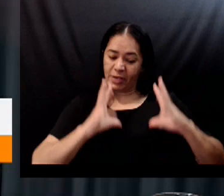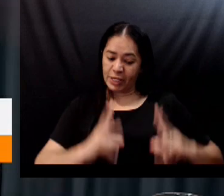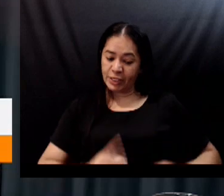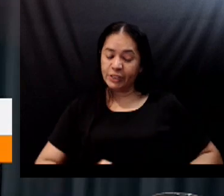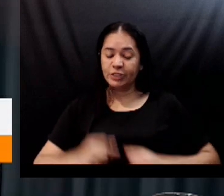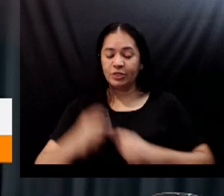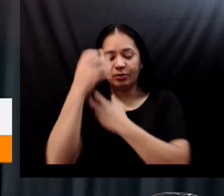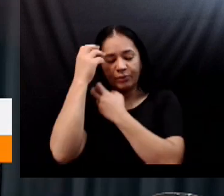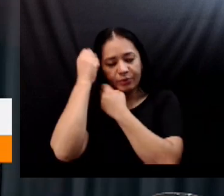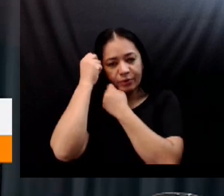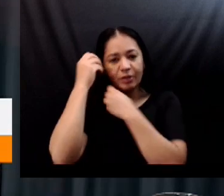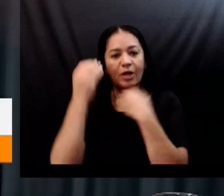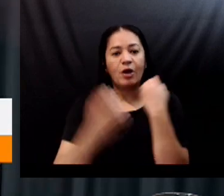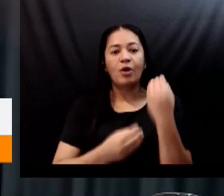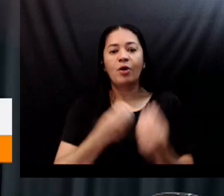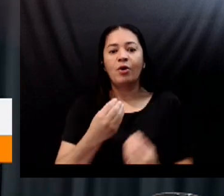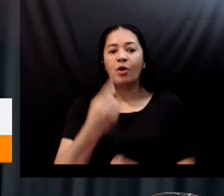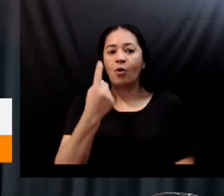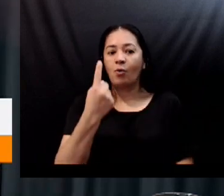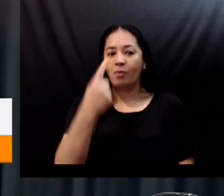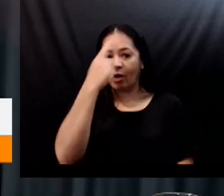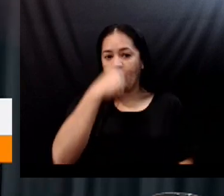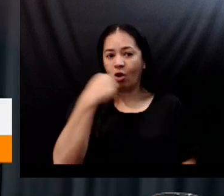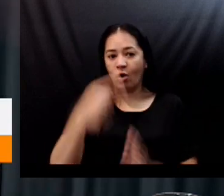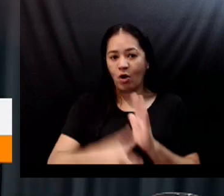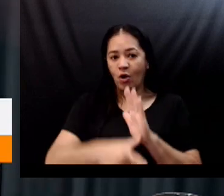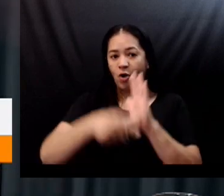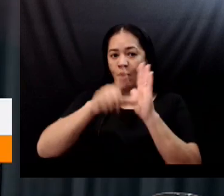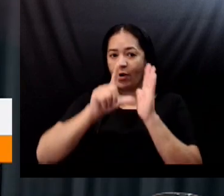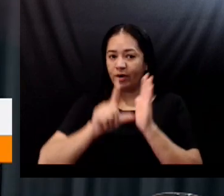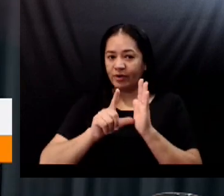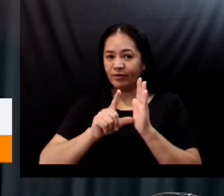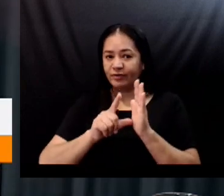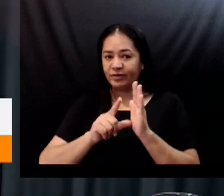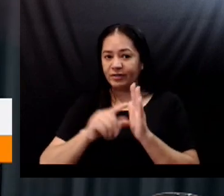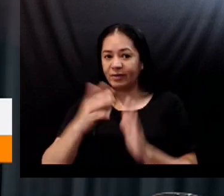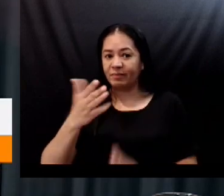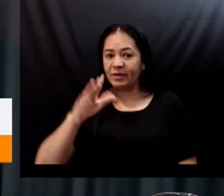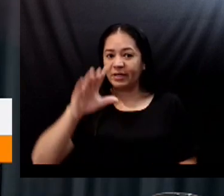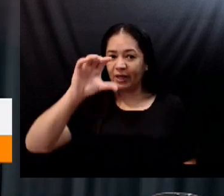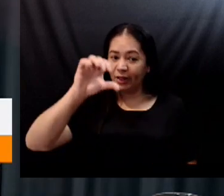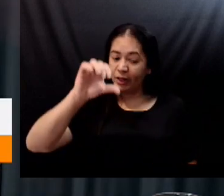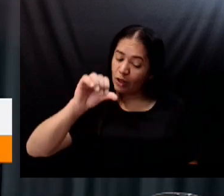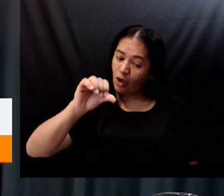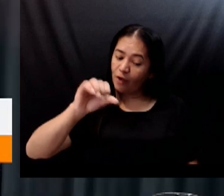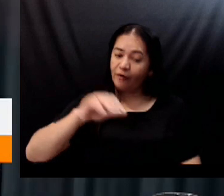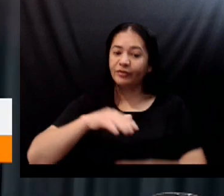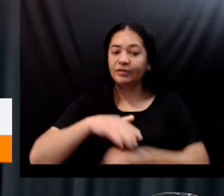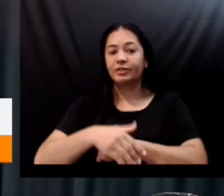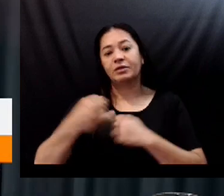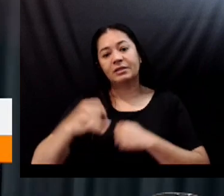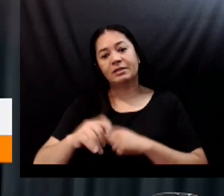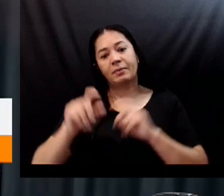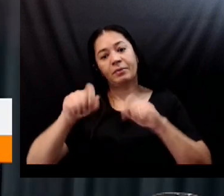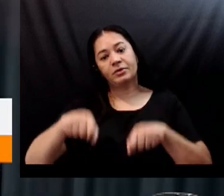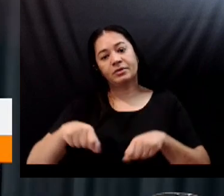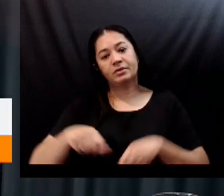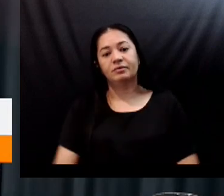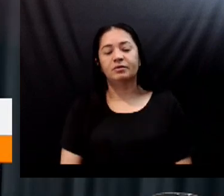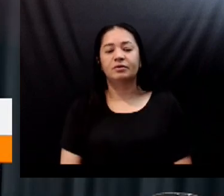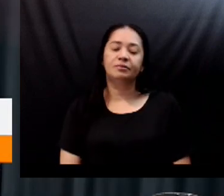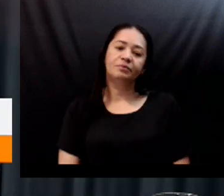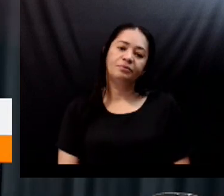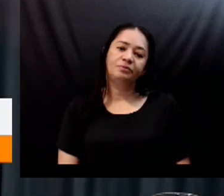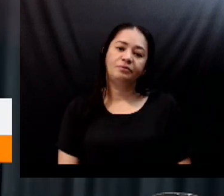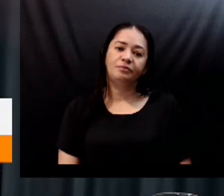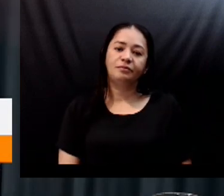é 1 hora antes. O ideal é que você durma lá pelas 9, 9h30, se você puder. E quando você for dormir,